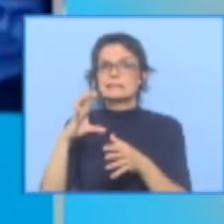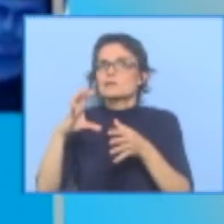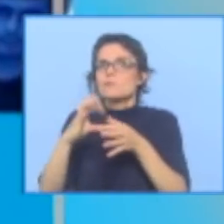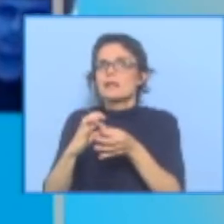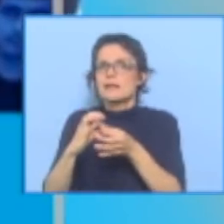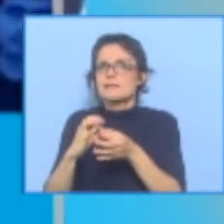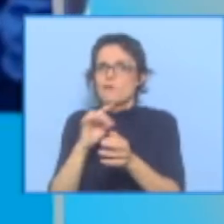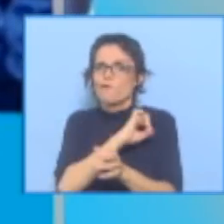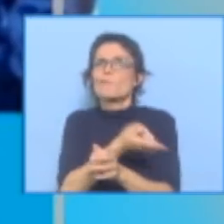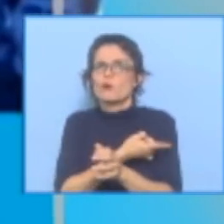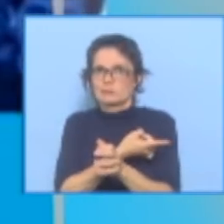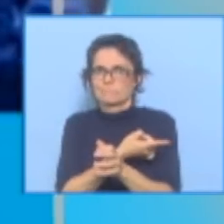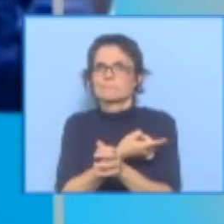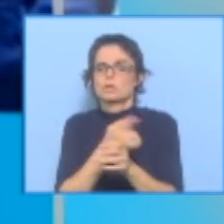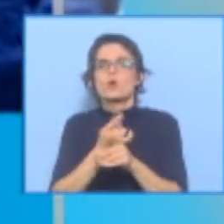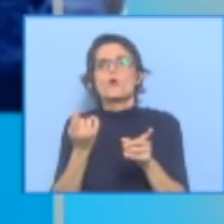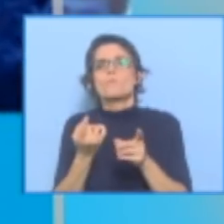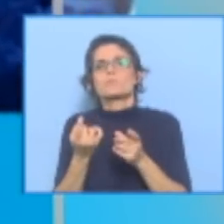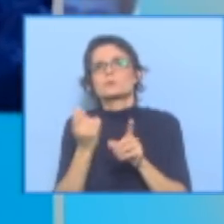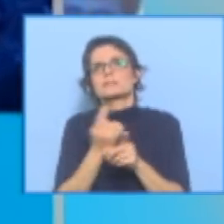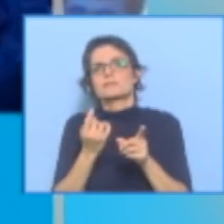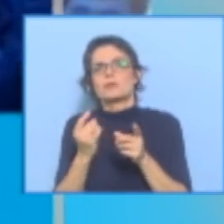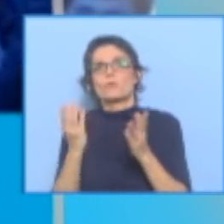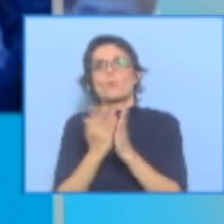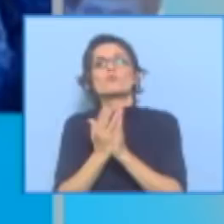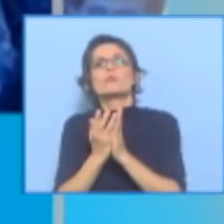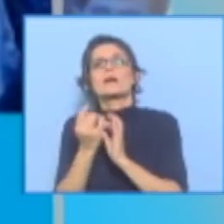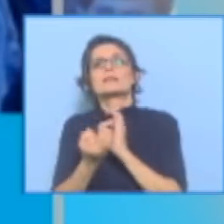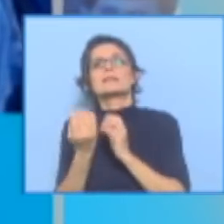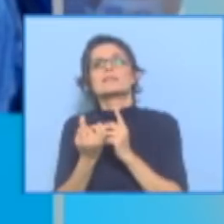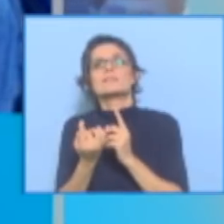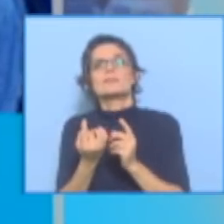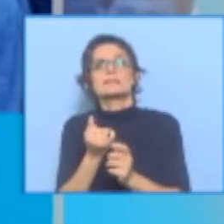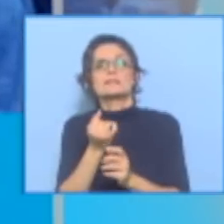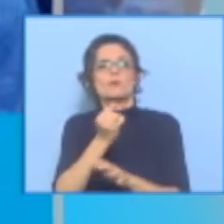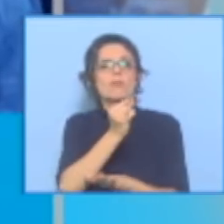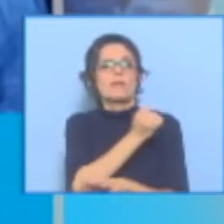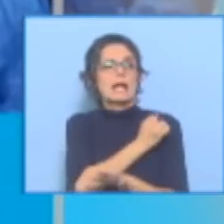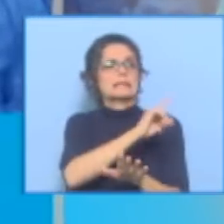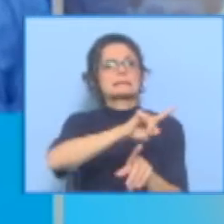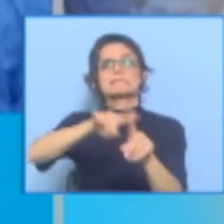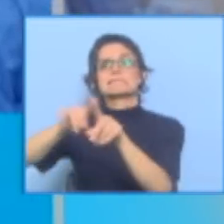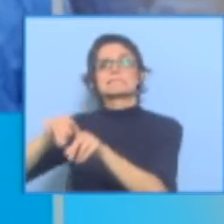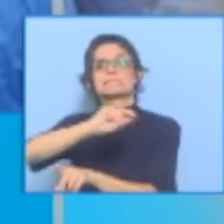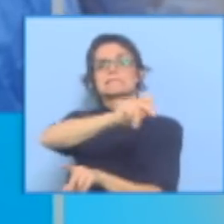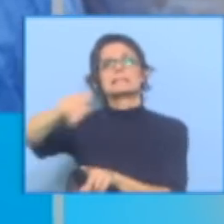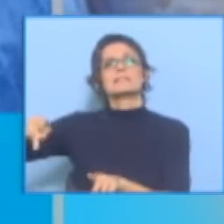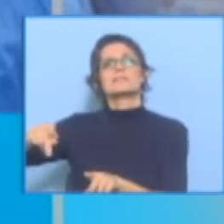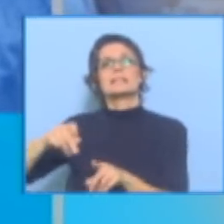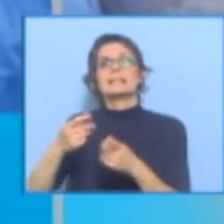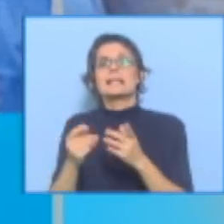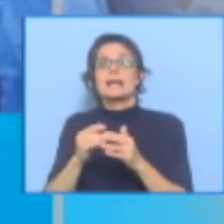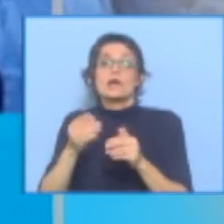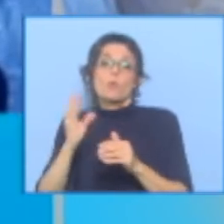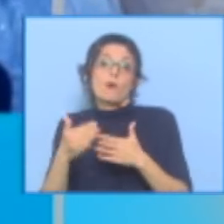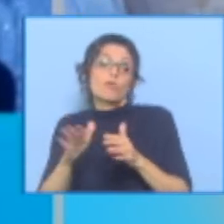estudantes. Porque muitas vezes os estudantes são de várias casas e fora das casas não nos interligamos.